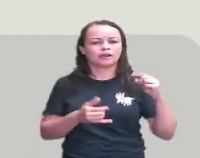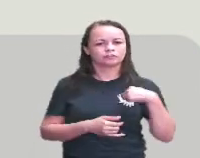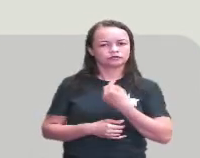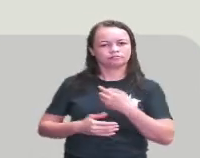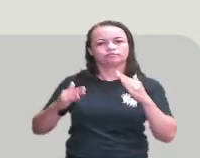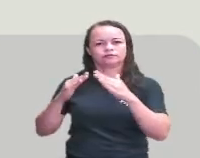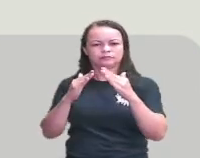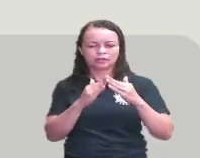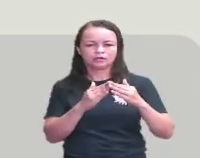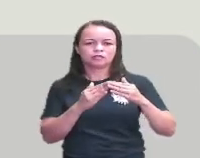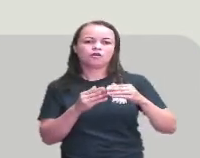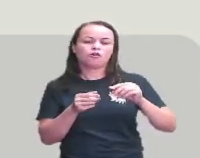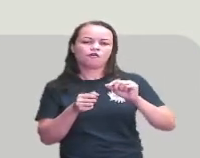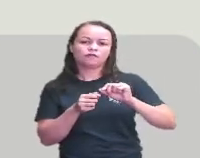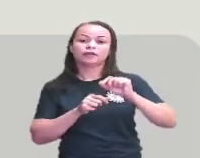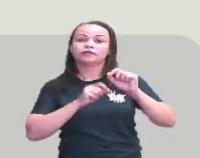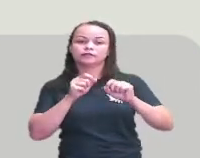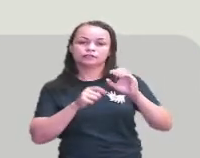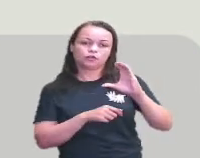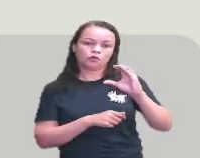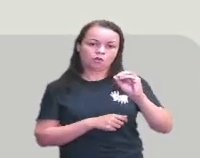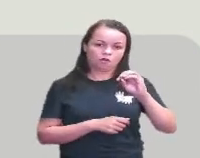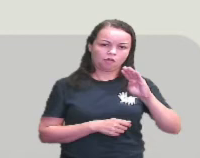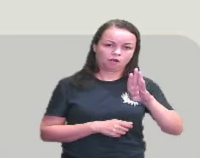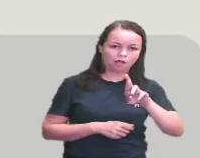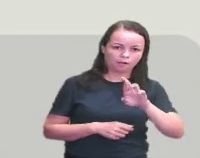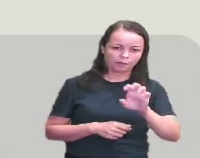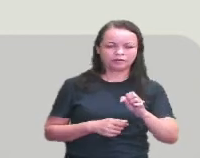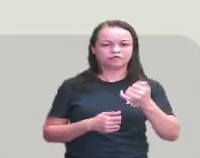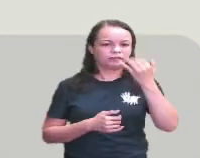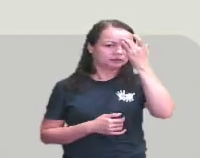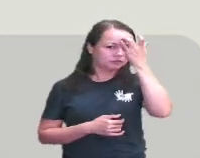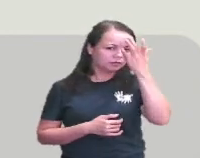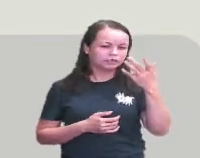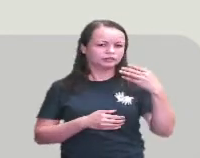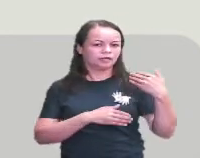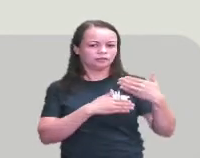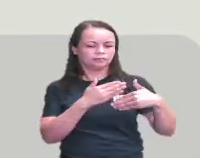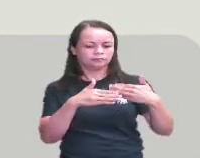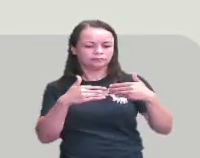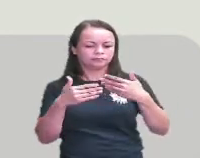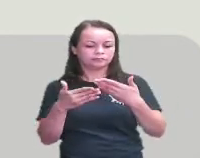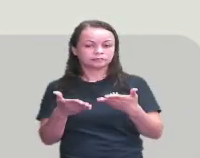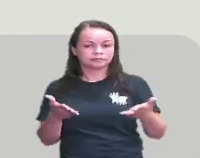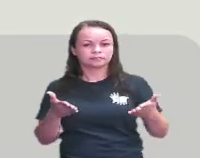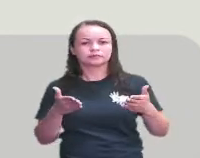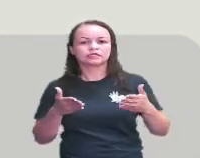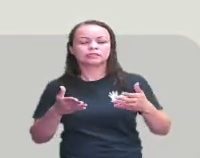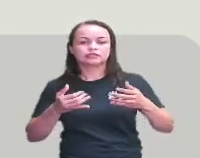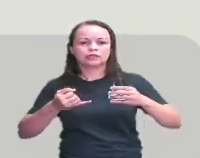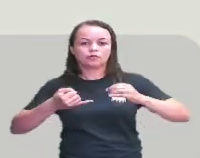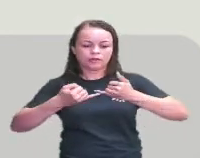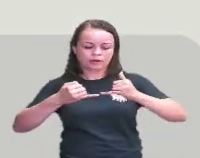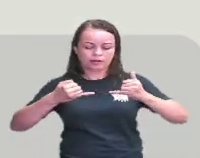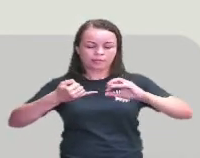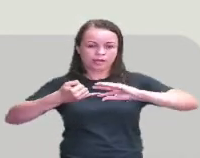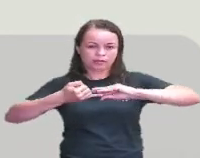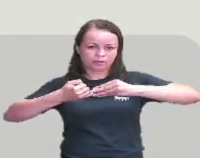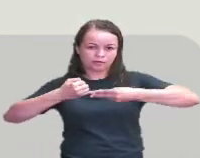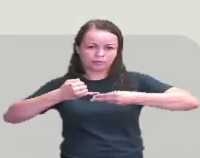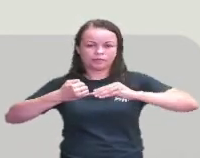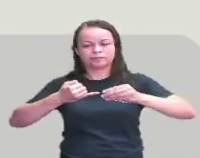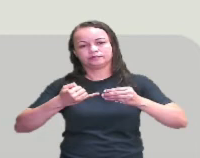de cobre para facilitar esses transportes e eles são encapados de plásticos